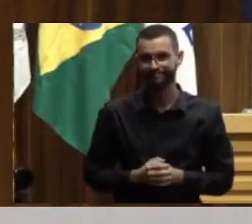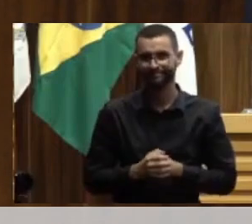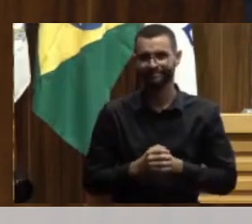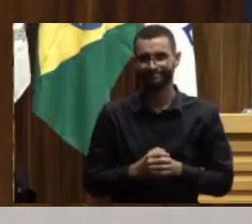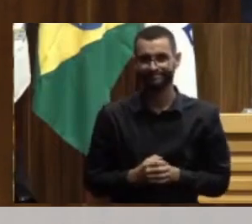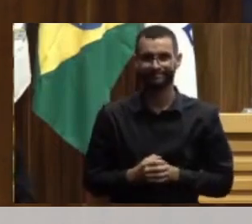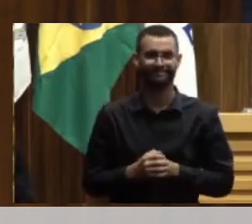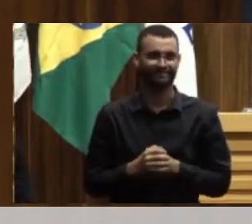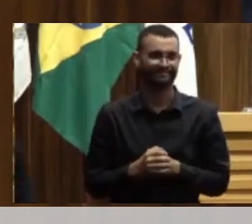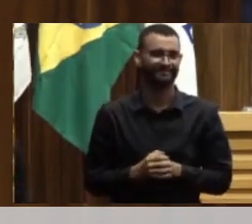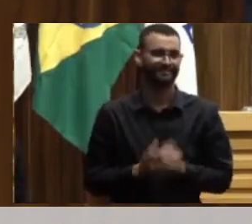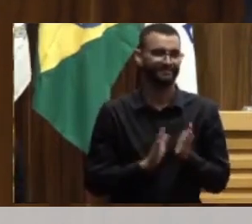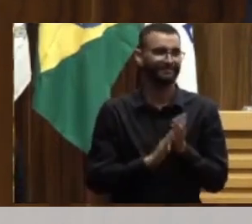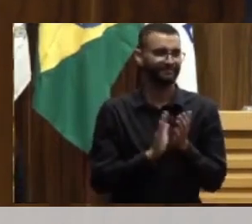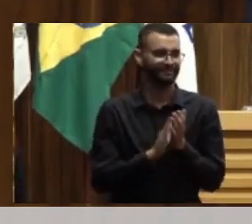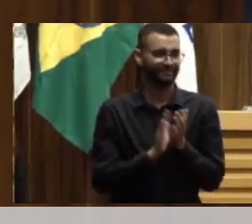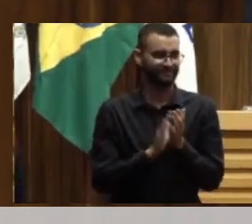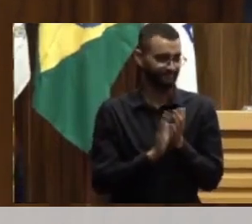Mas